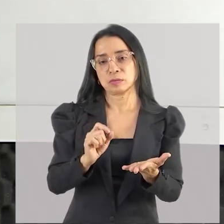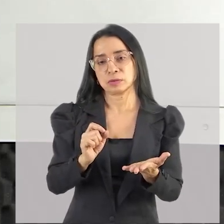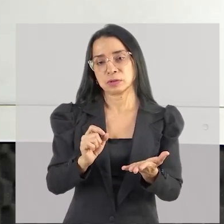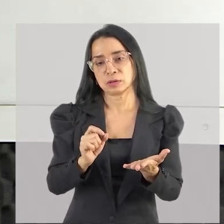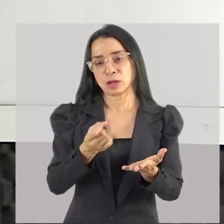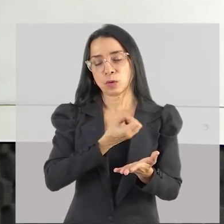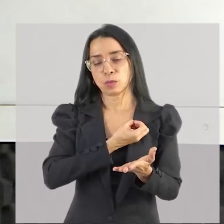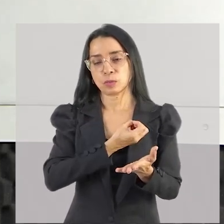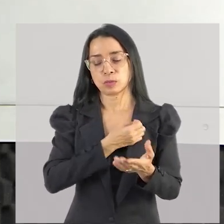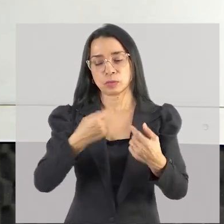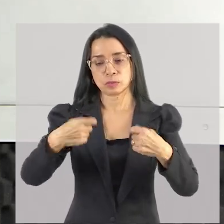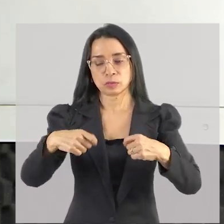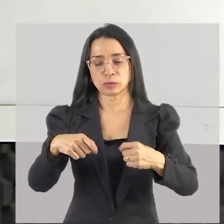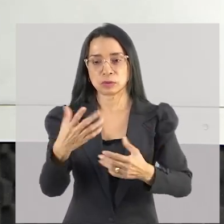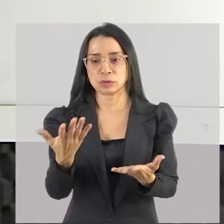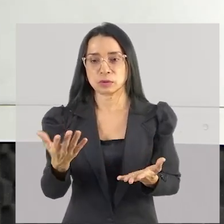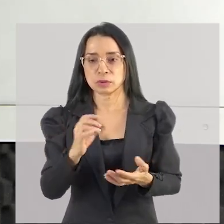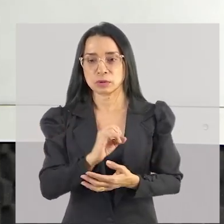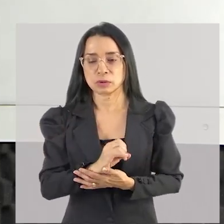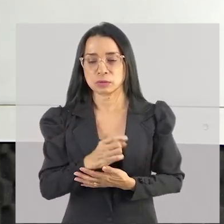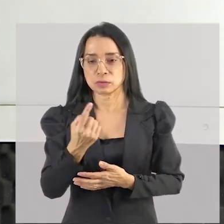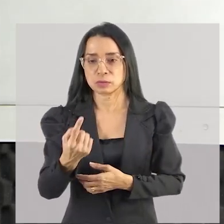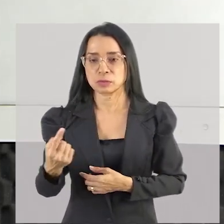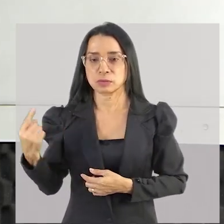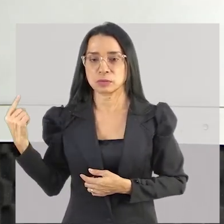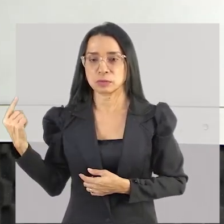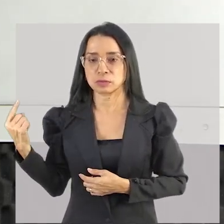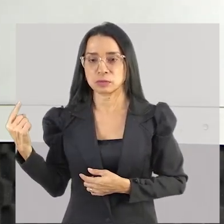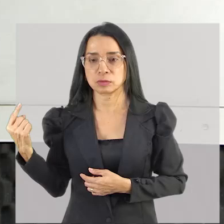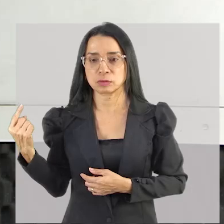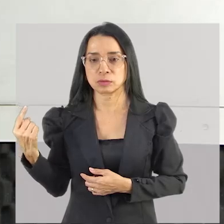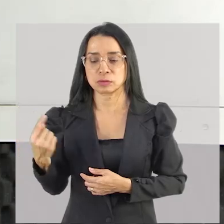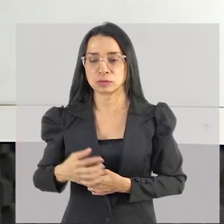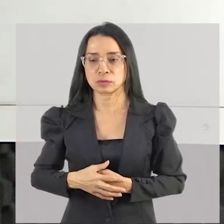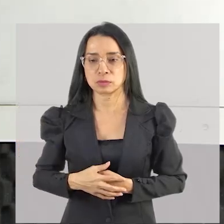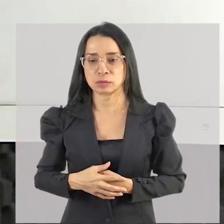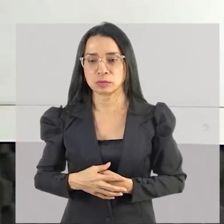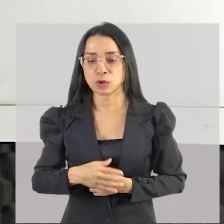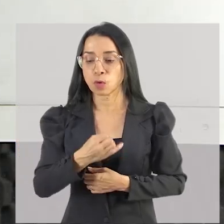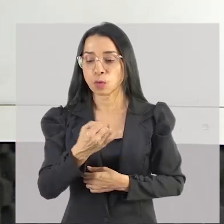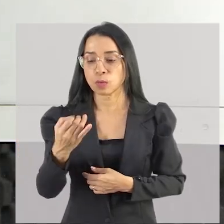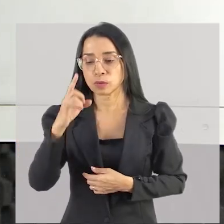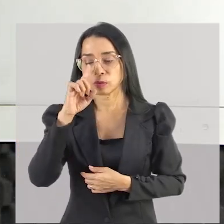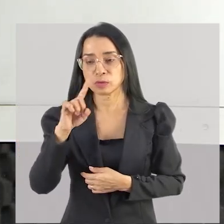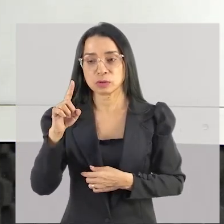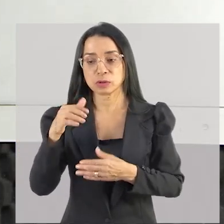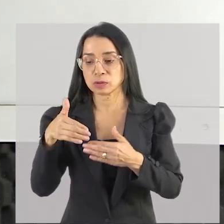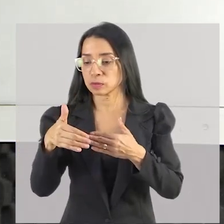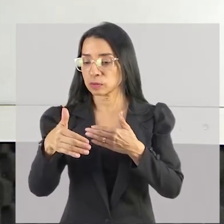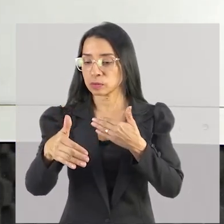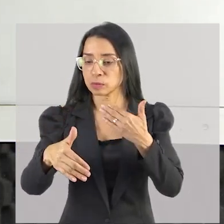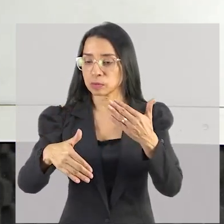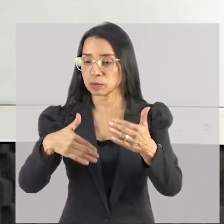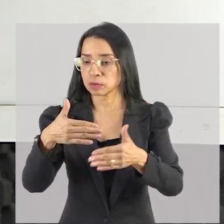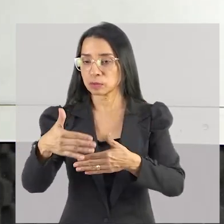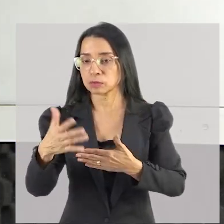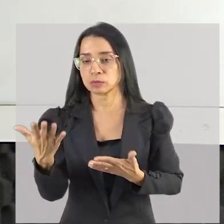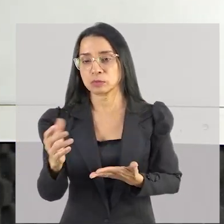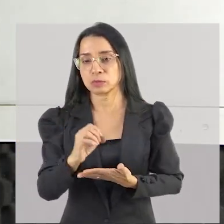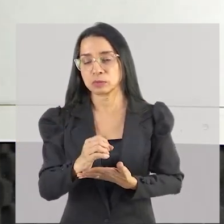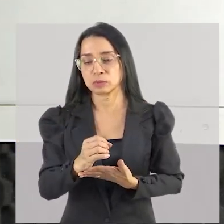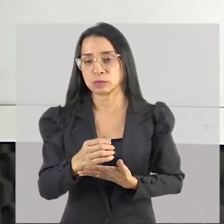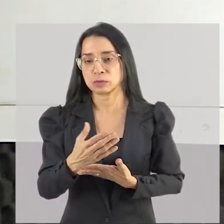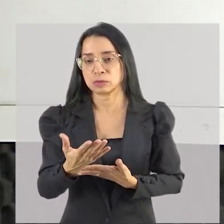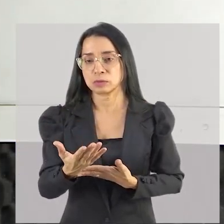é o número que eu preciso. E só daqui para cá já se passaram 3 dias. Então, quantos dias vão se passar ao todo? É essa a pergunta, tá?